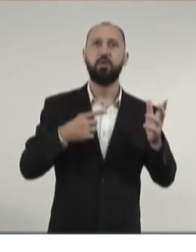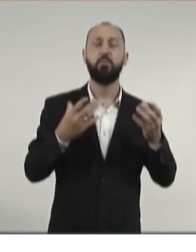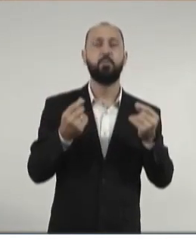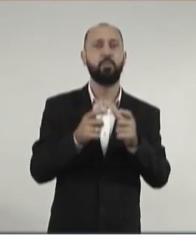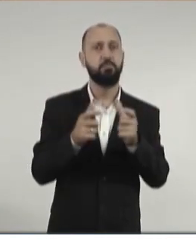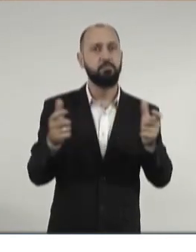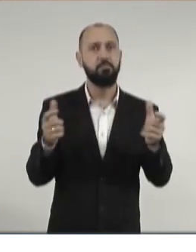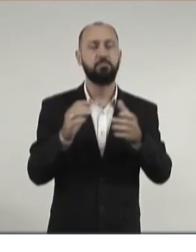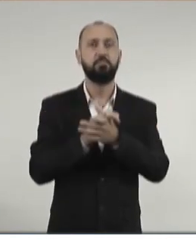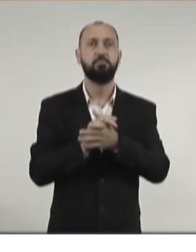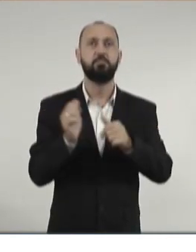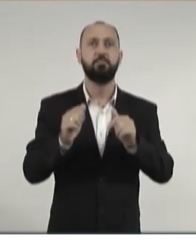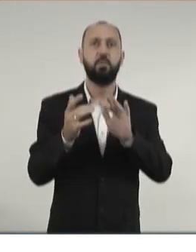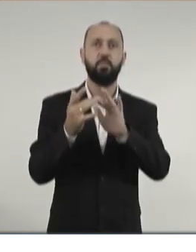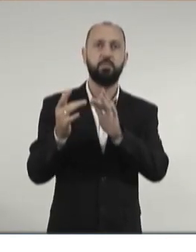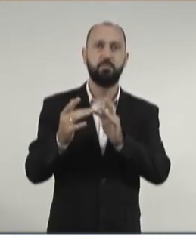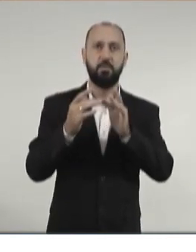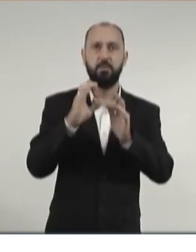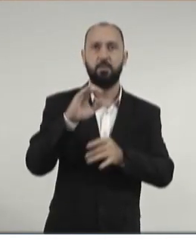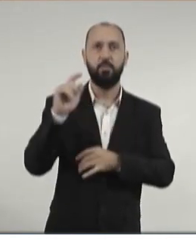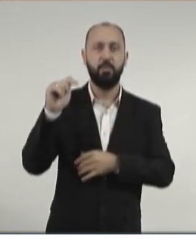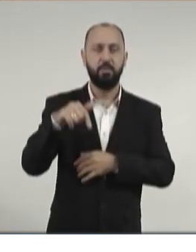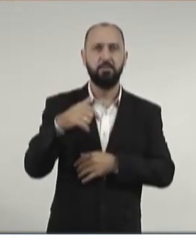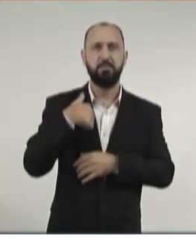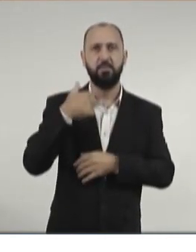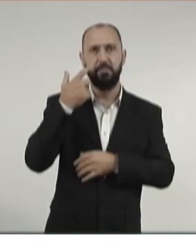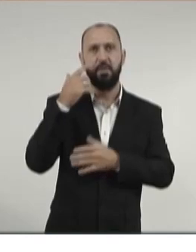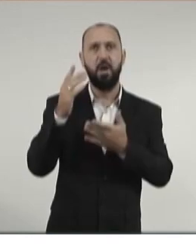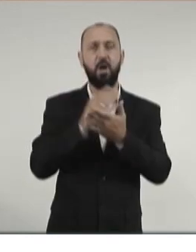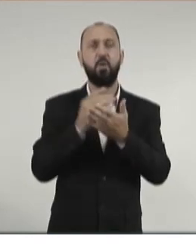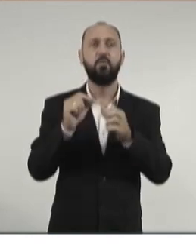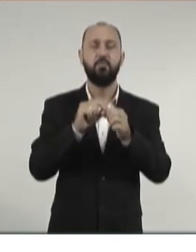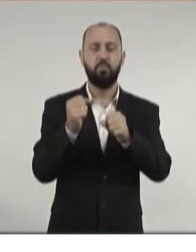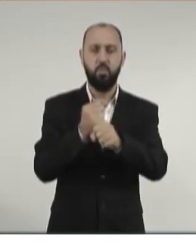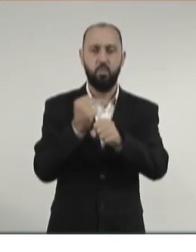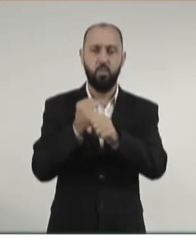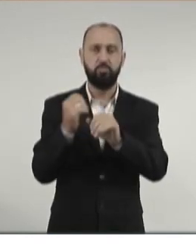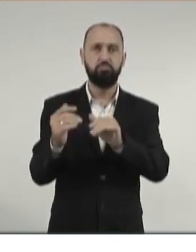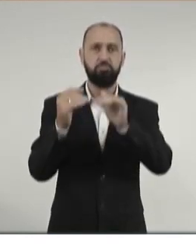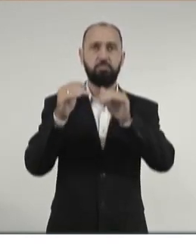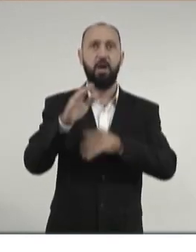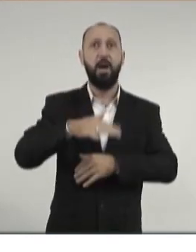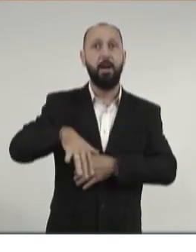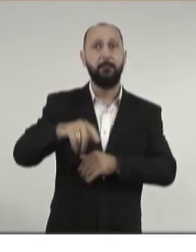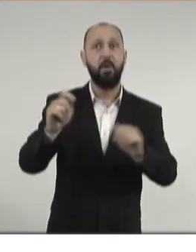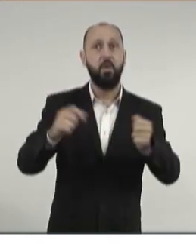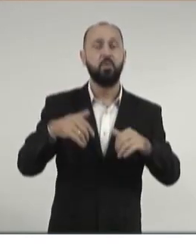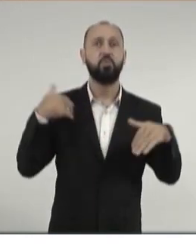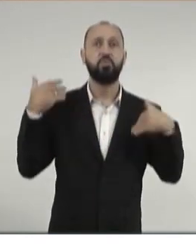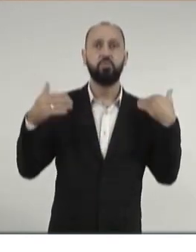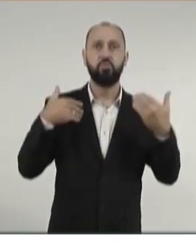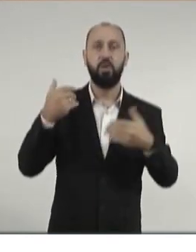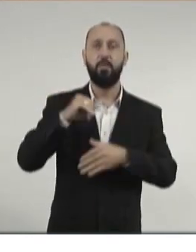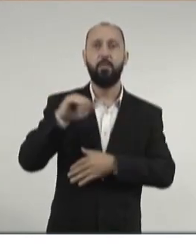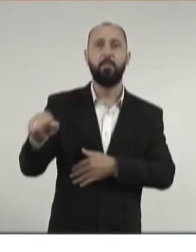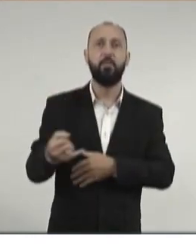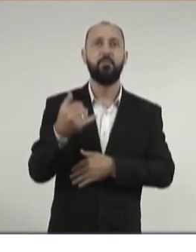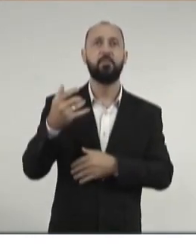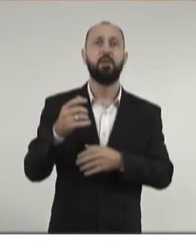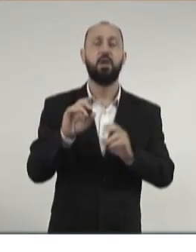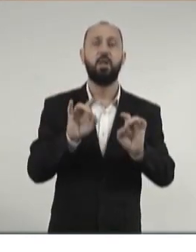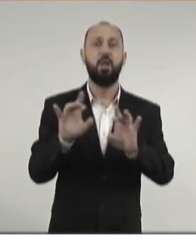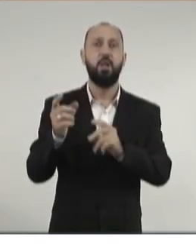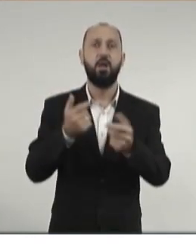muito grande, em virtude da proximidade de Campo Grande, nós vemos ali pessoas já empreendendo na região, então o potencial turístico para a exploração da